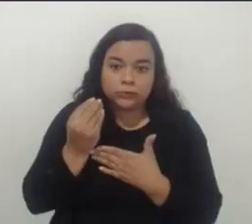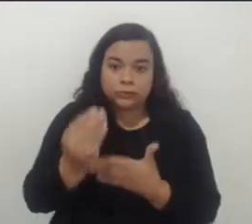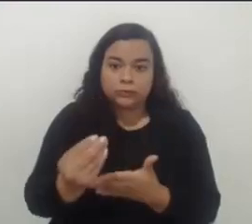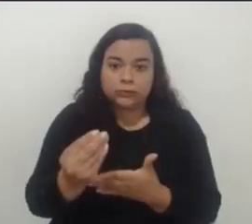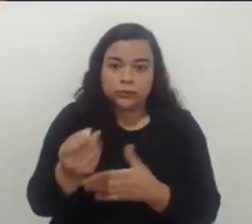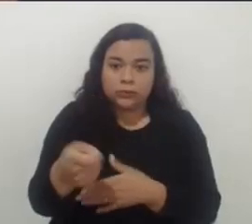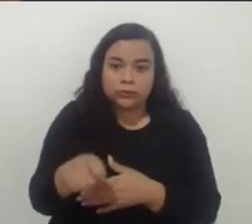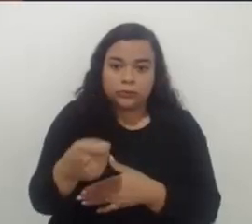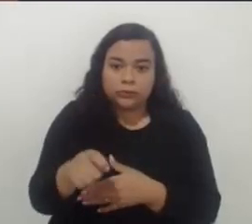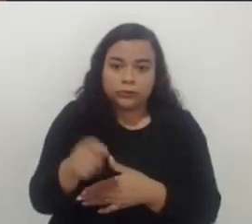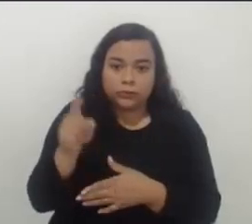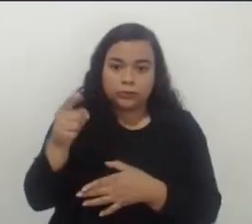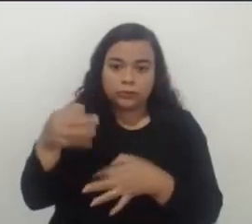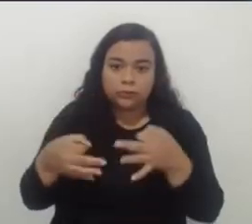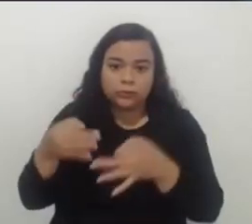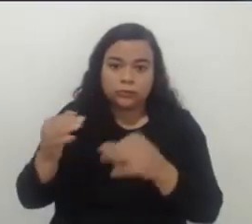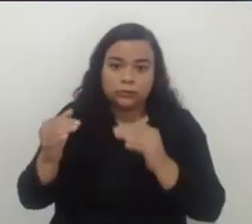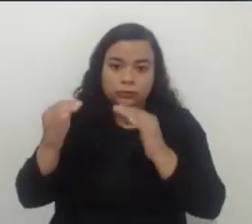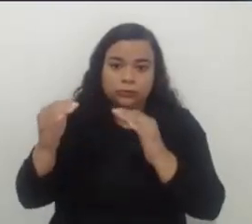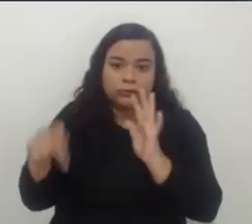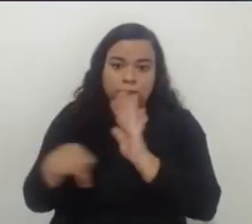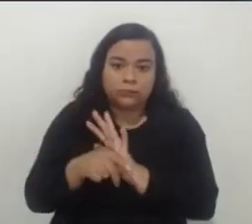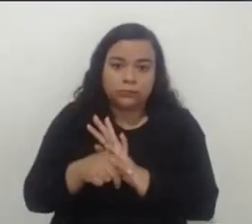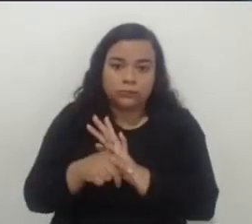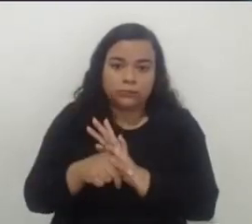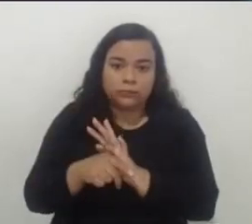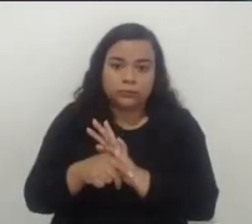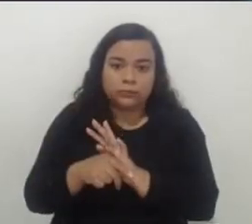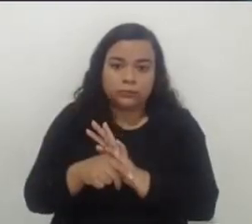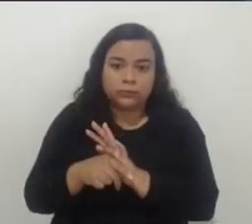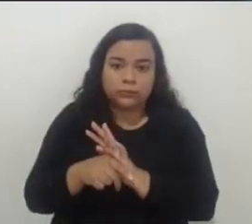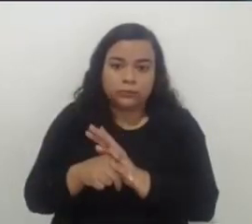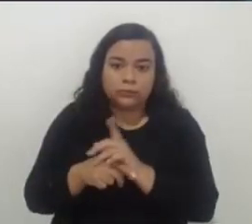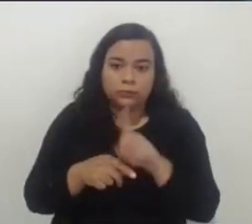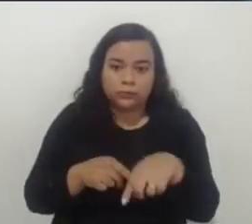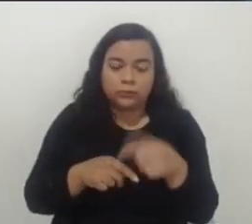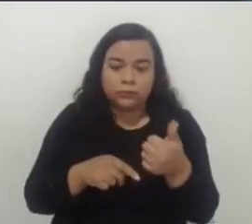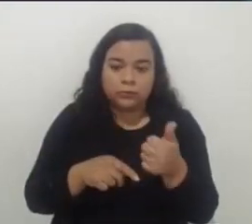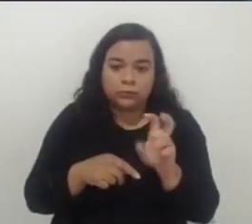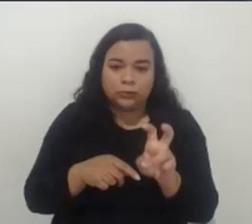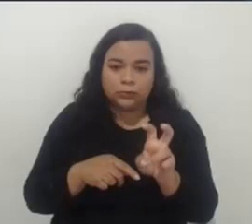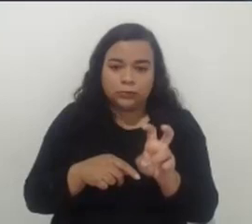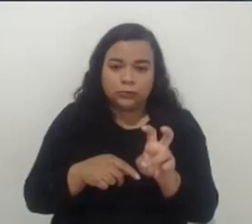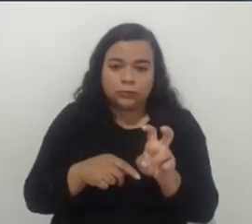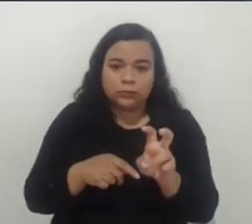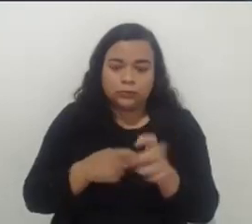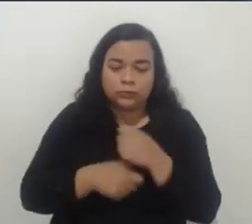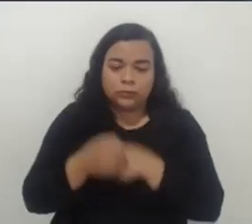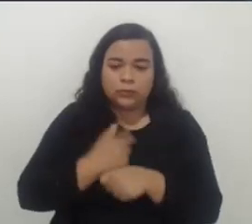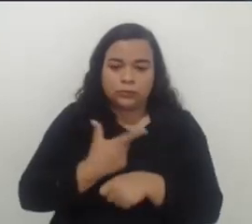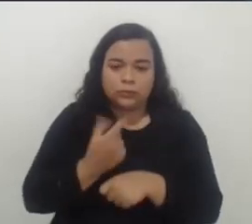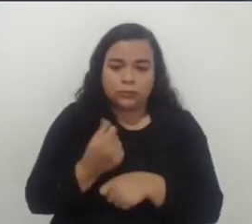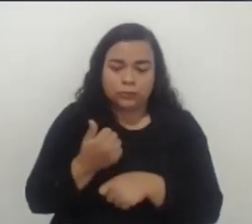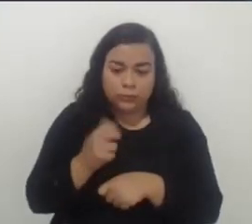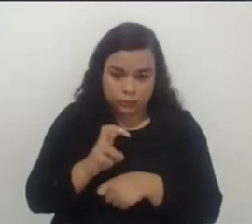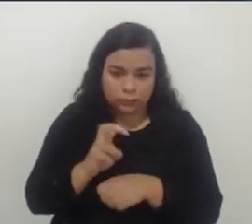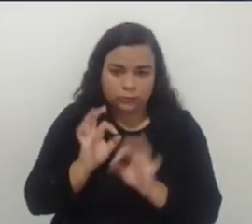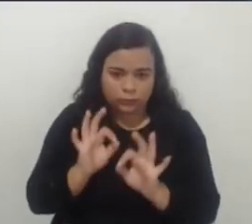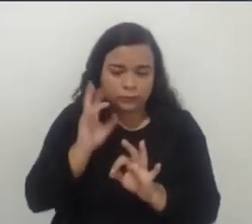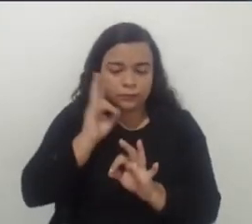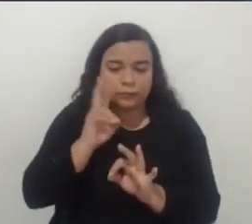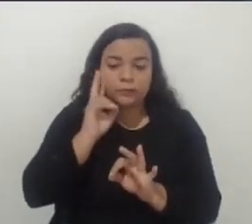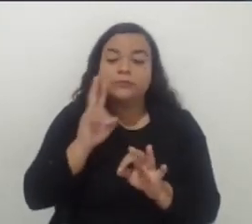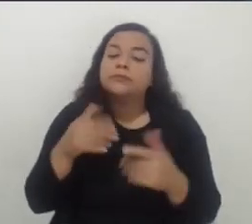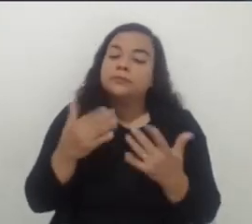juízo, que foi lá naquele 15, né, em 2015, seguindo esse mesmo